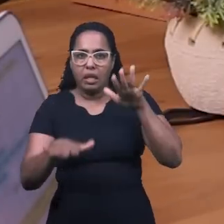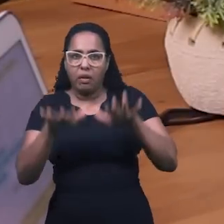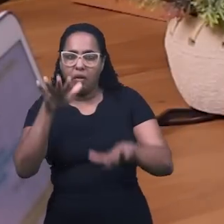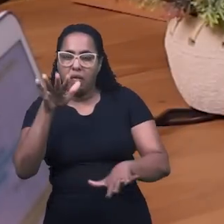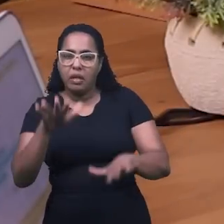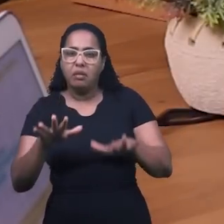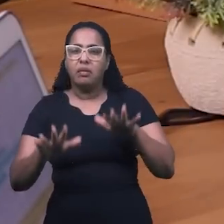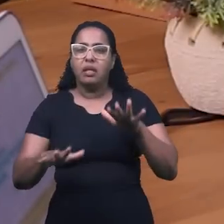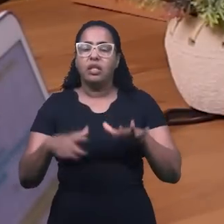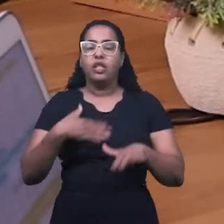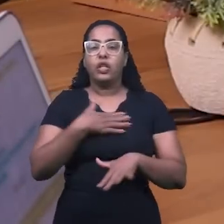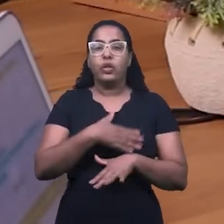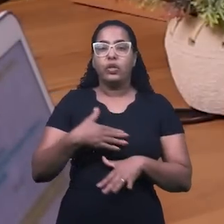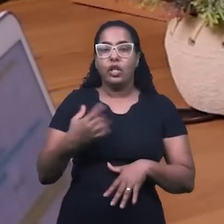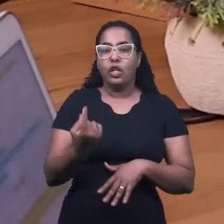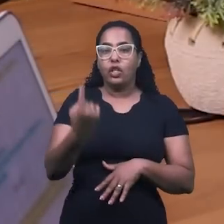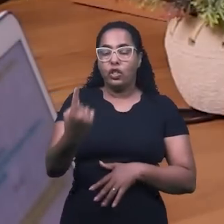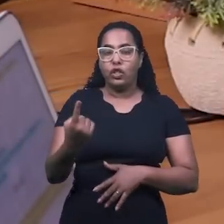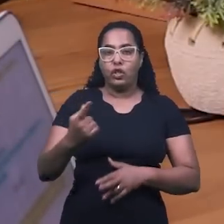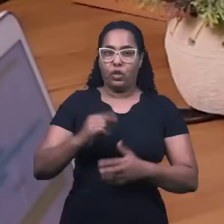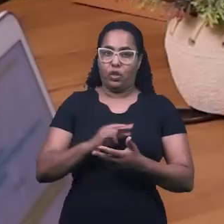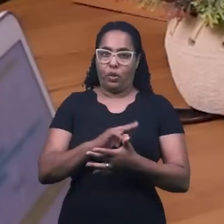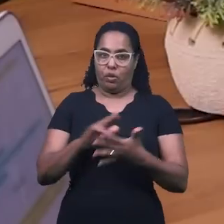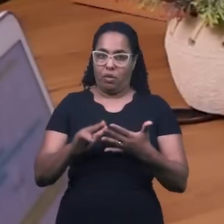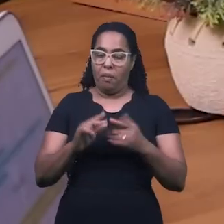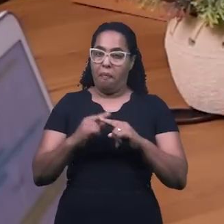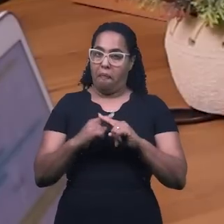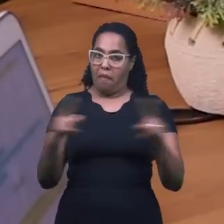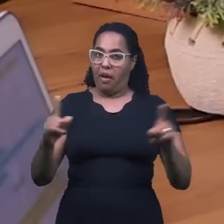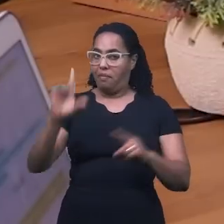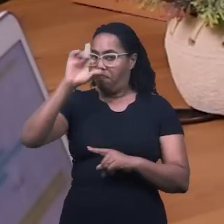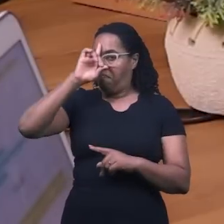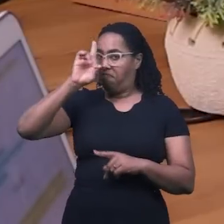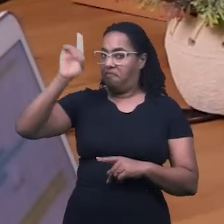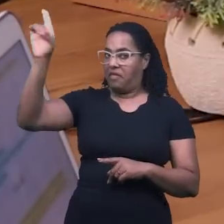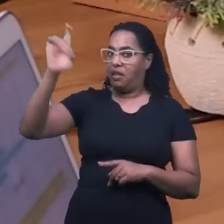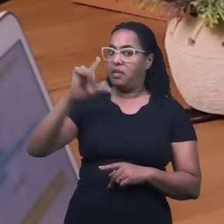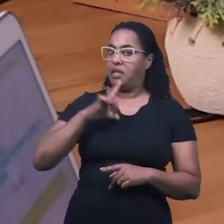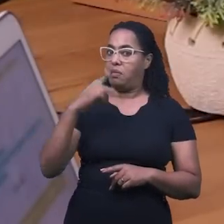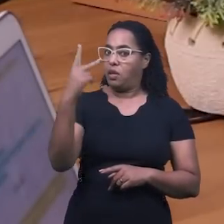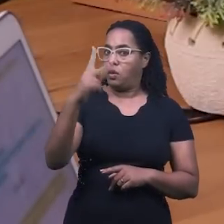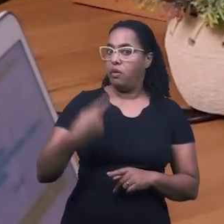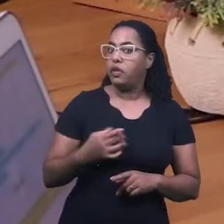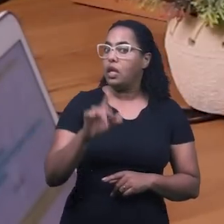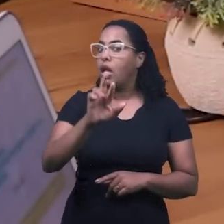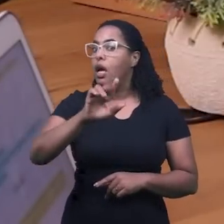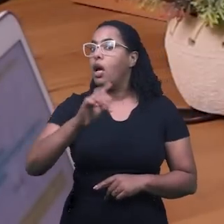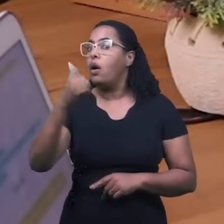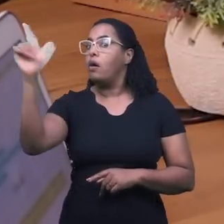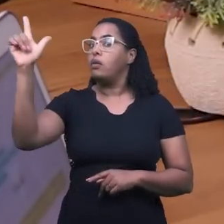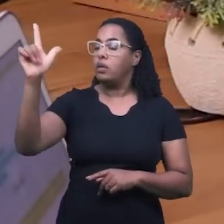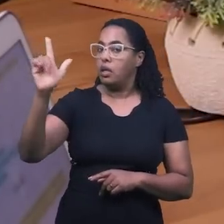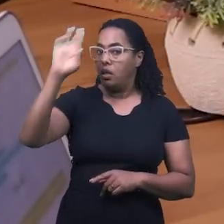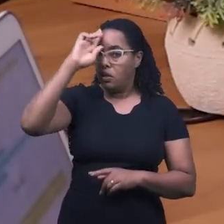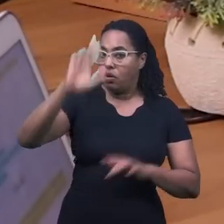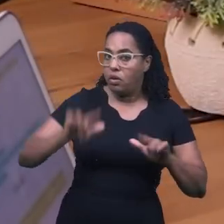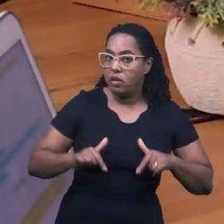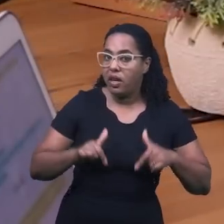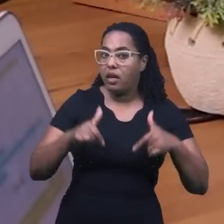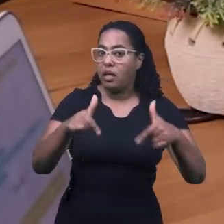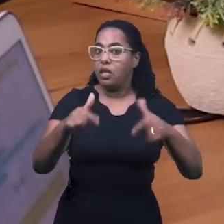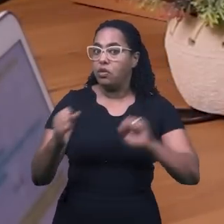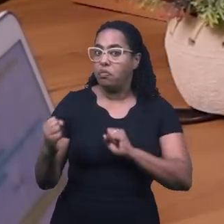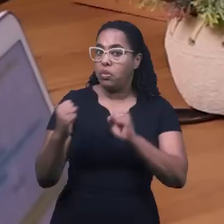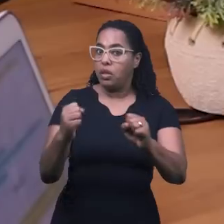Você talvez imagina que você gostaria de uma coisa, mas o que Deus tem para você é outra, e Ele vai